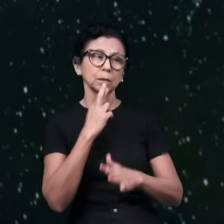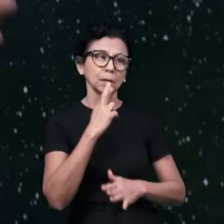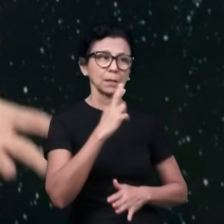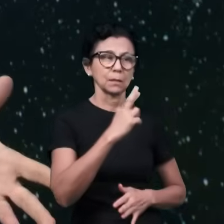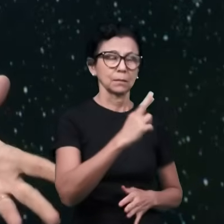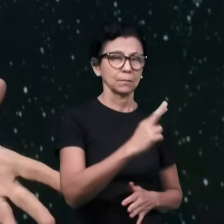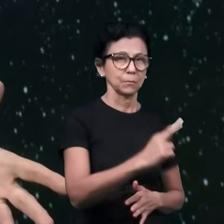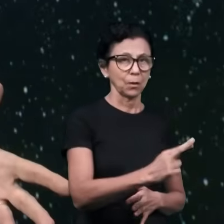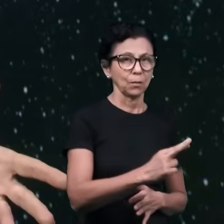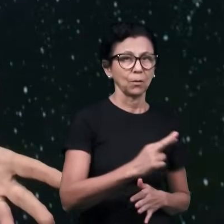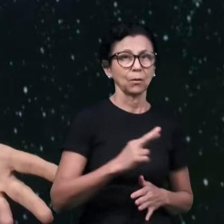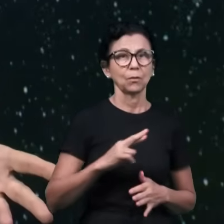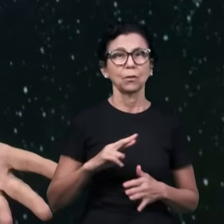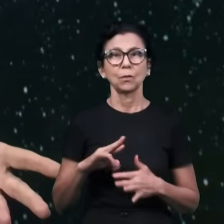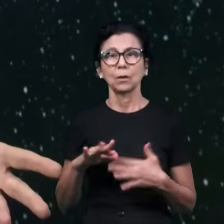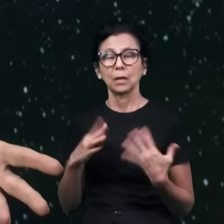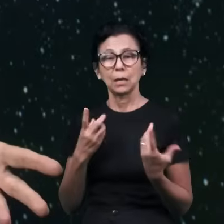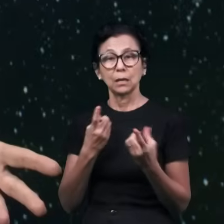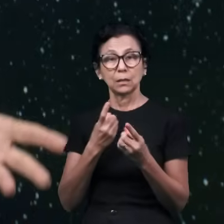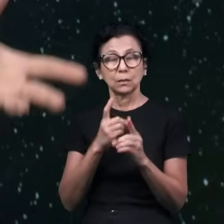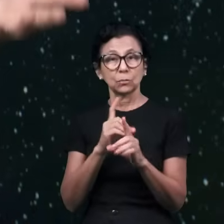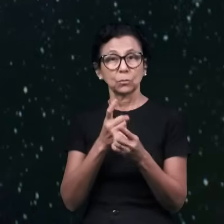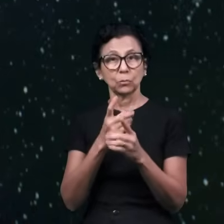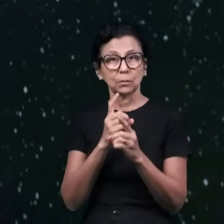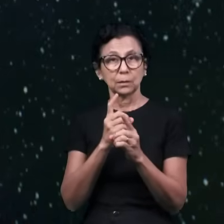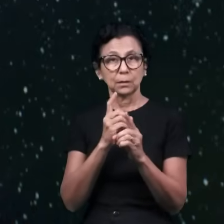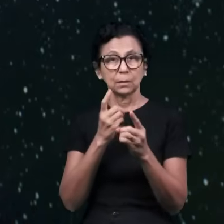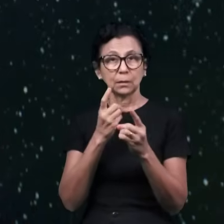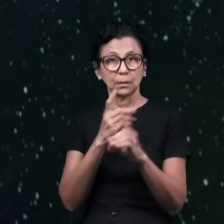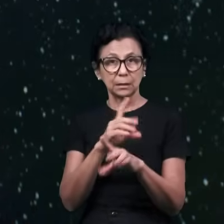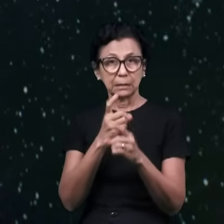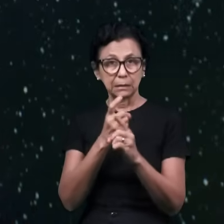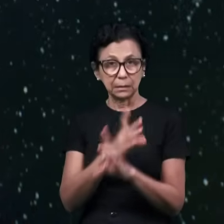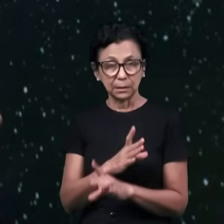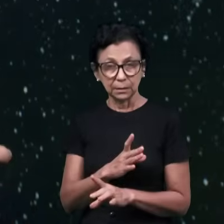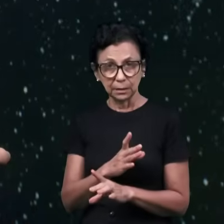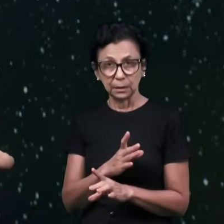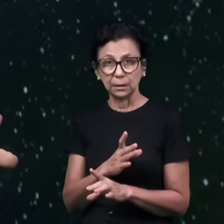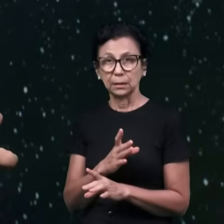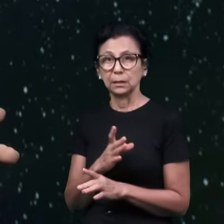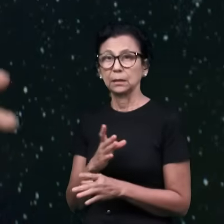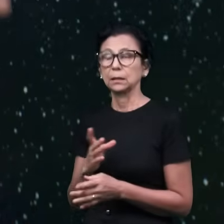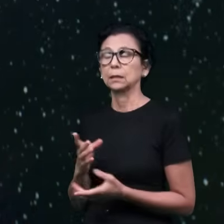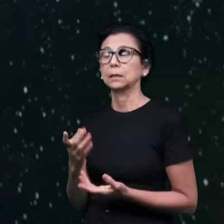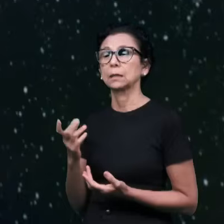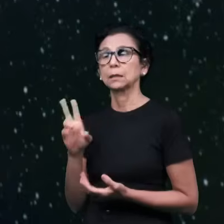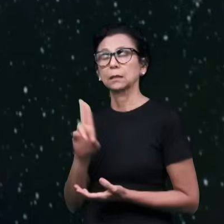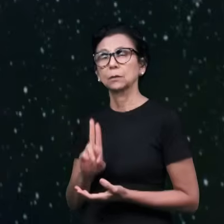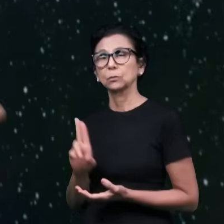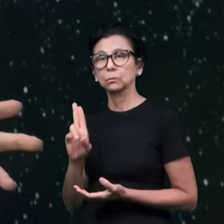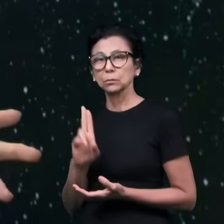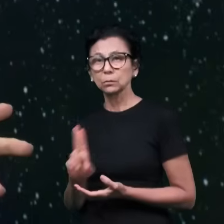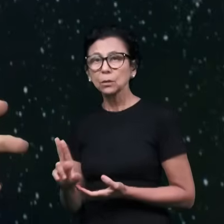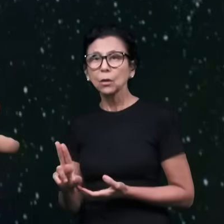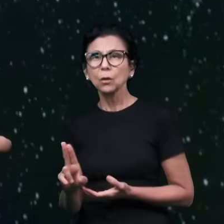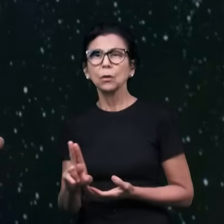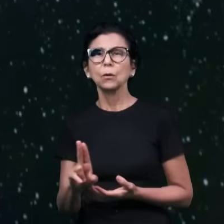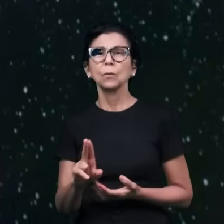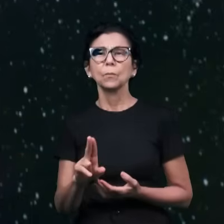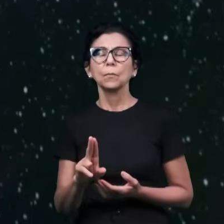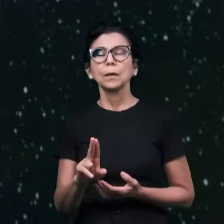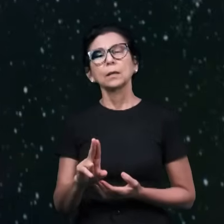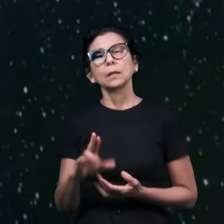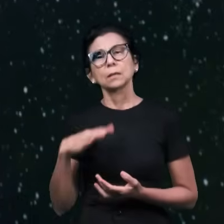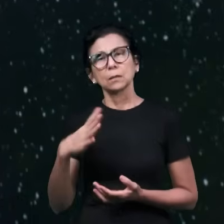as ferramentas que ele utilizou para que a doutrina da salvação fosse estabelecida,